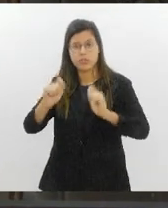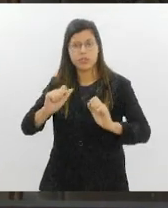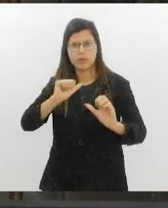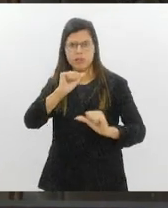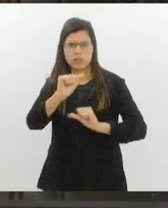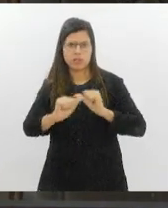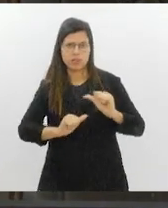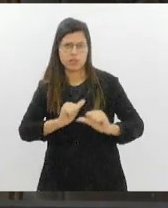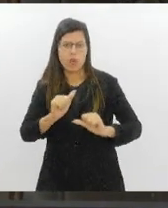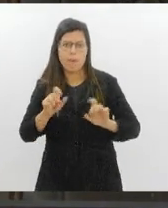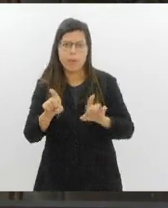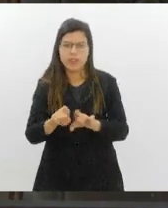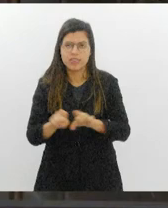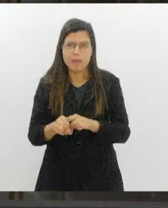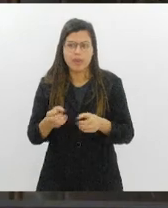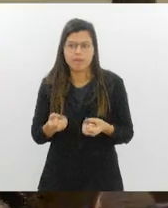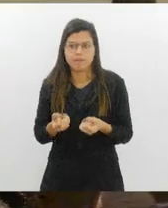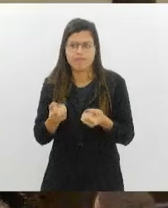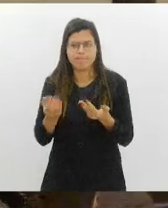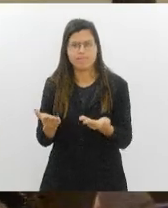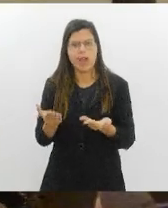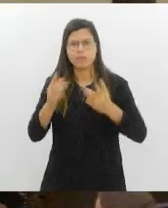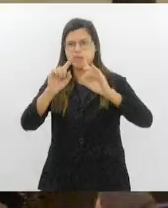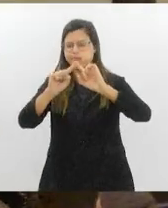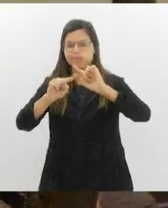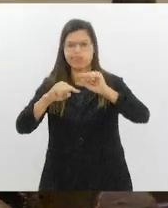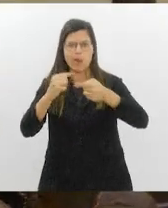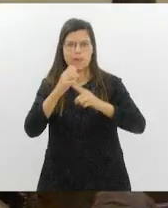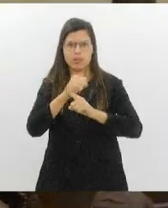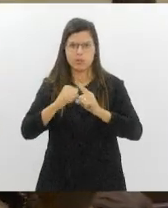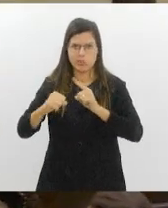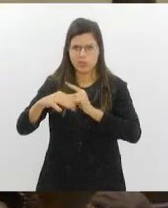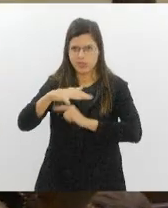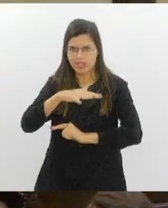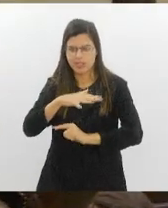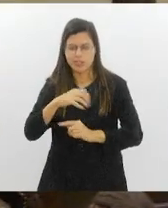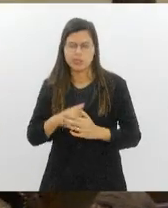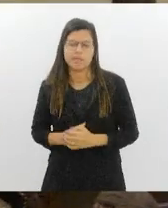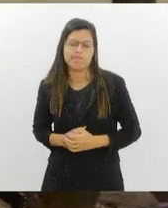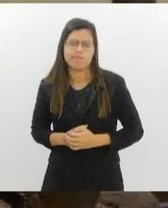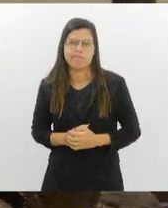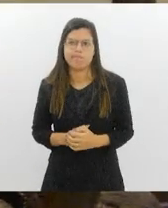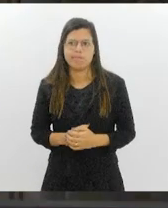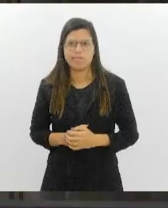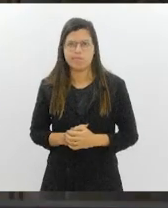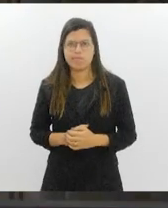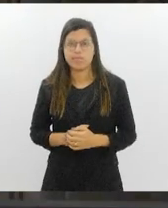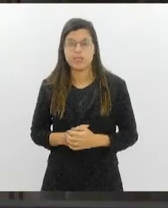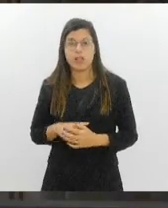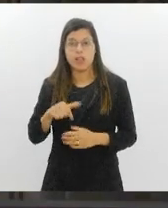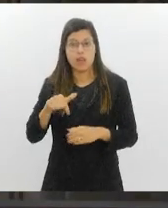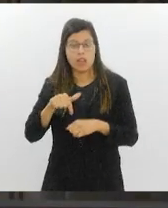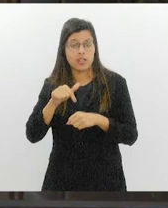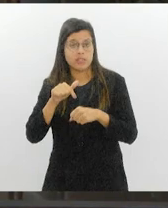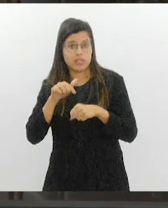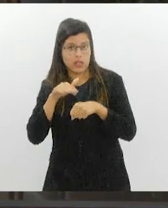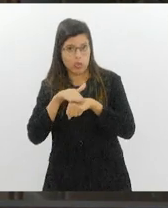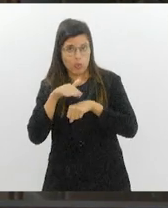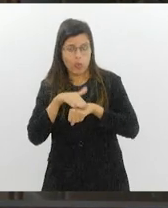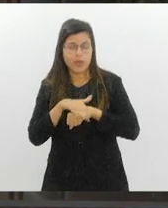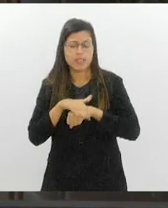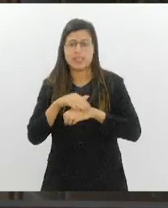para a sociedade, como bem falou o nosso deputado Carlos Mink. Essa noite é especialmente significativa para